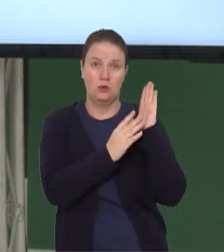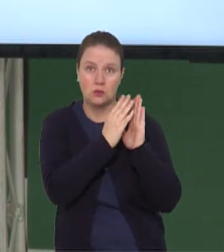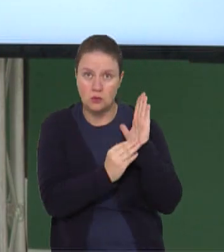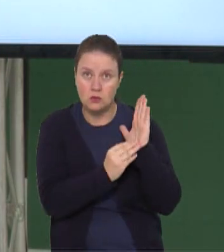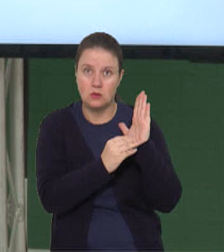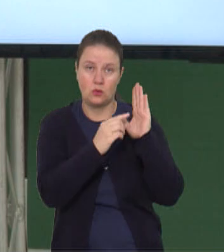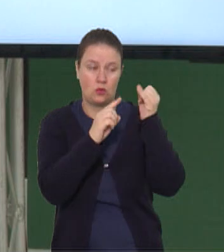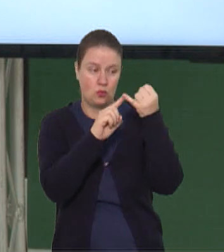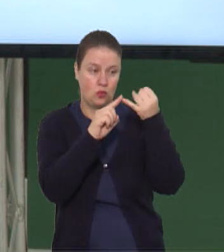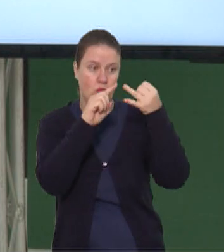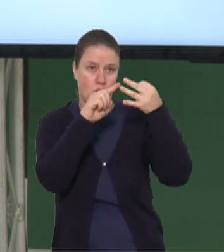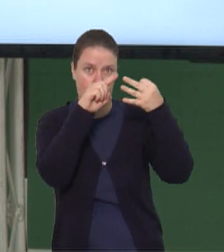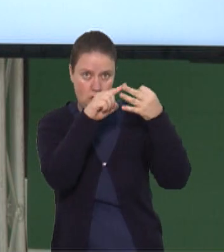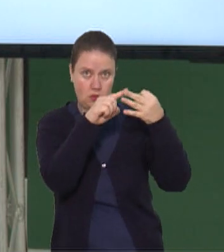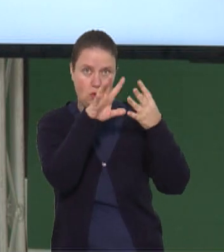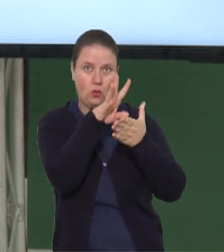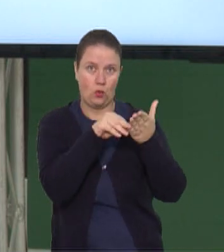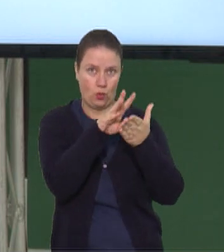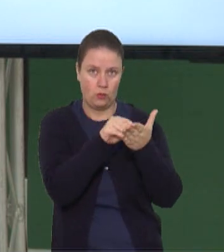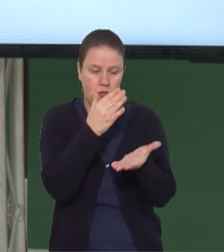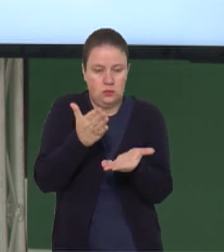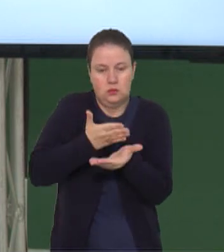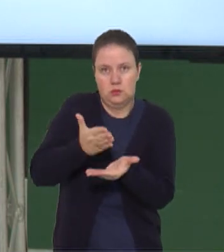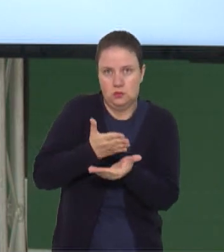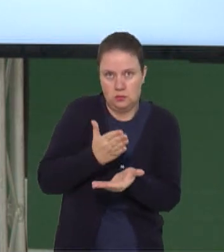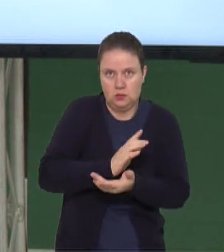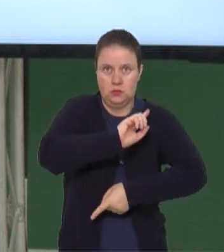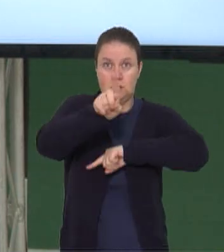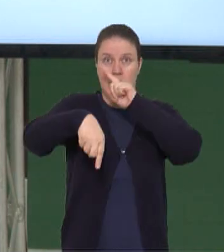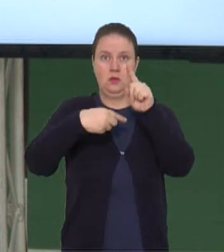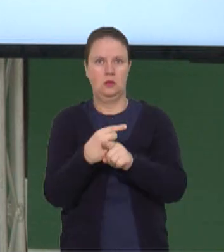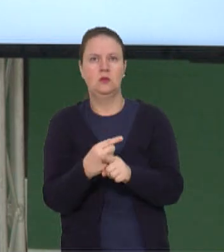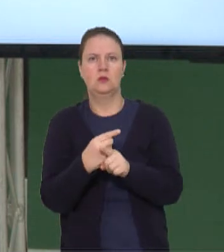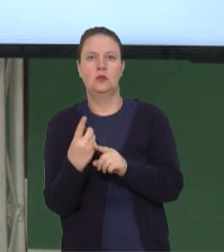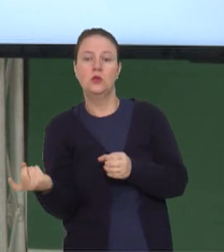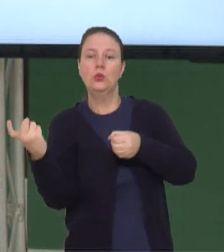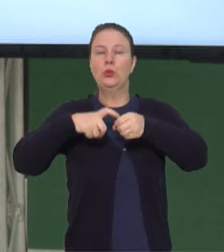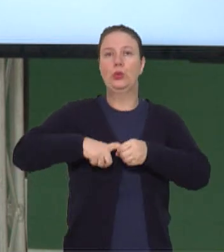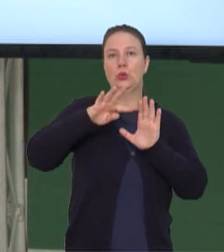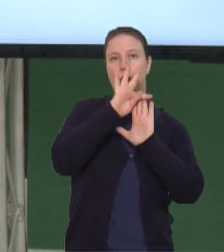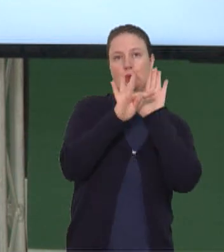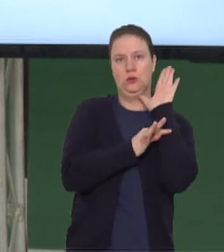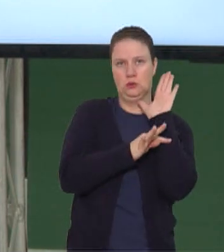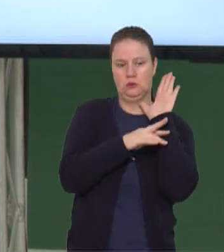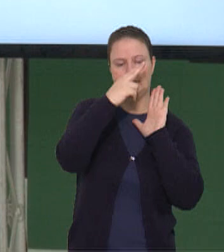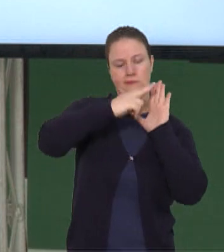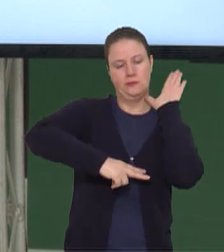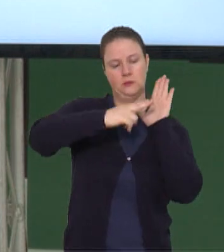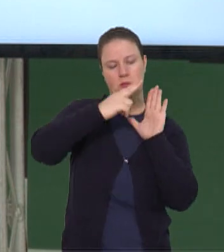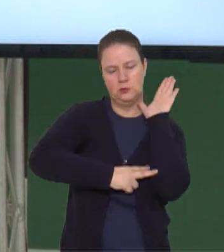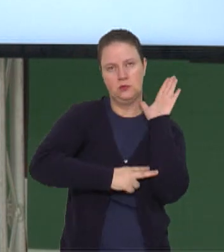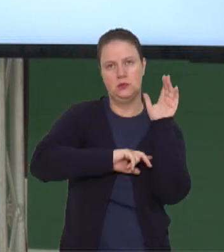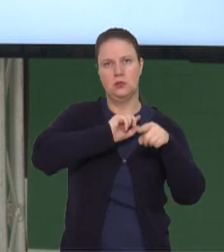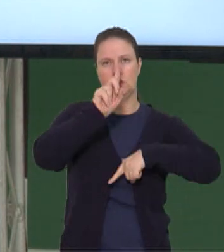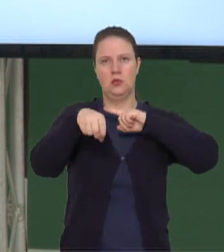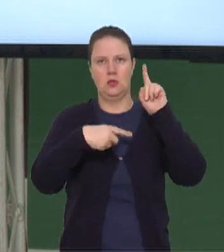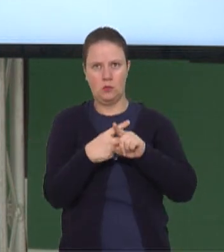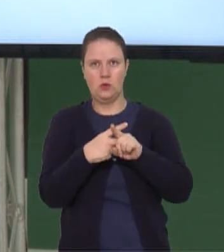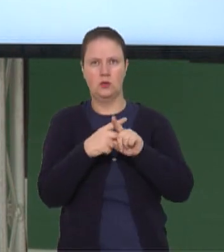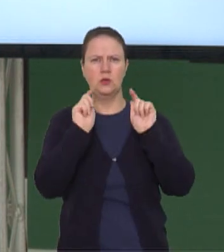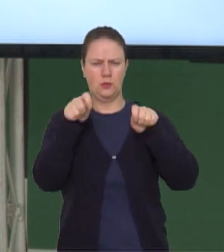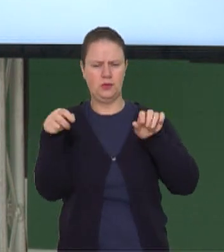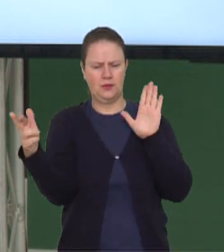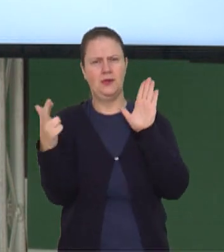essas 3 alternativas no caderninho de vocês, daí na sequência a gente vem com o texto para leitura e na sequência daí